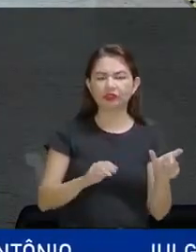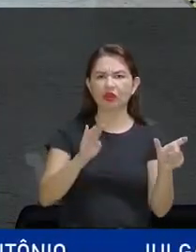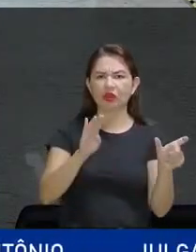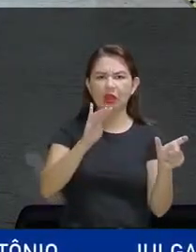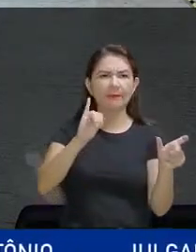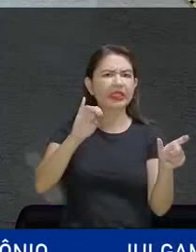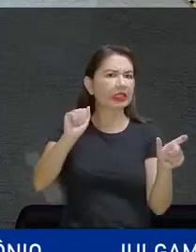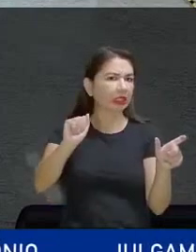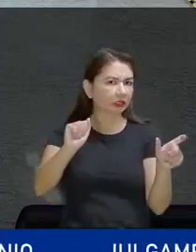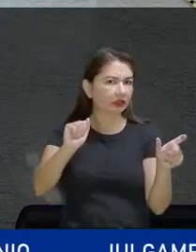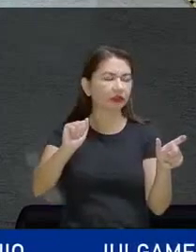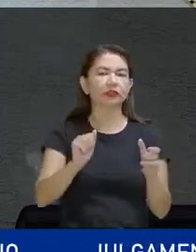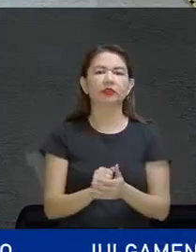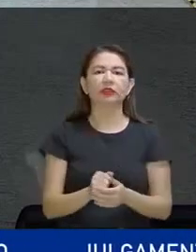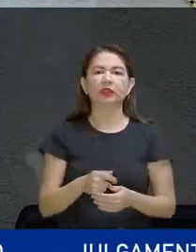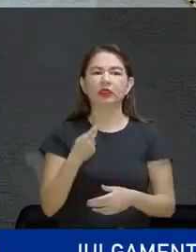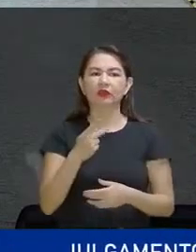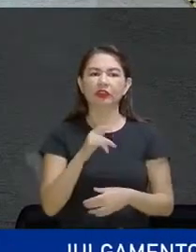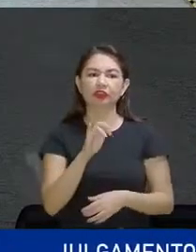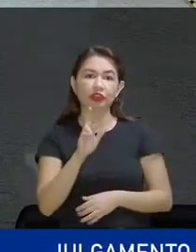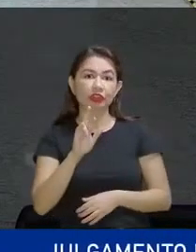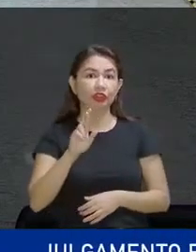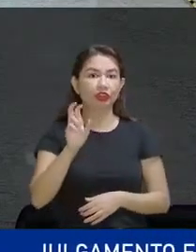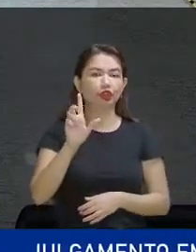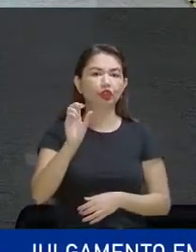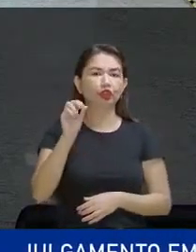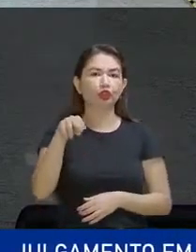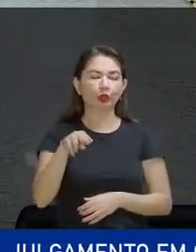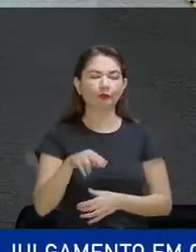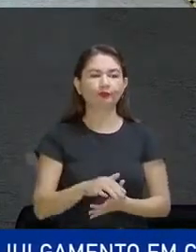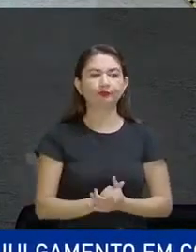e comenta sobre Irlon, dizendo